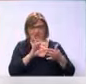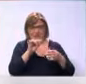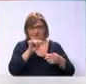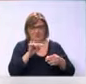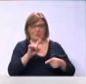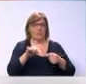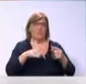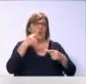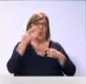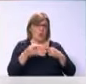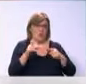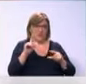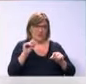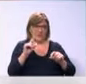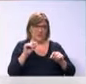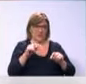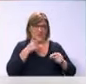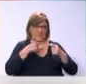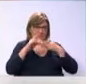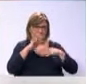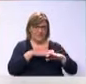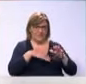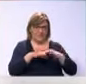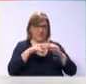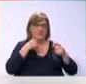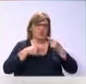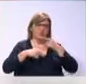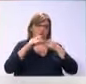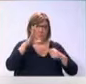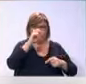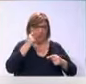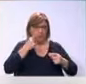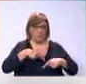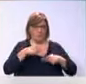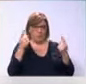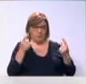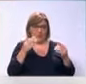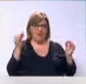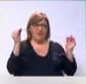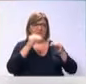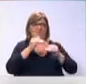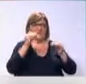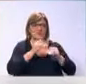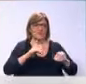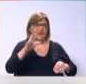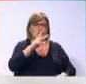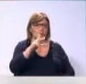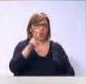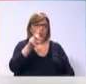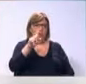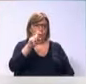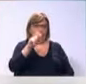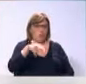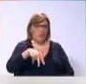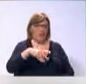depois tem outra também denuncia que o fez denunciei ao ministério público é falsificação do caso hugo almeida